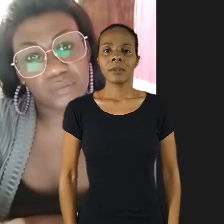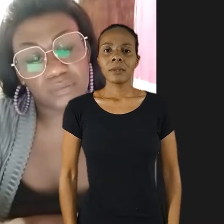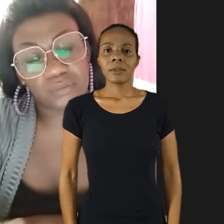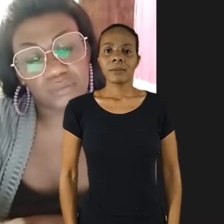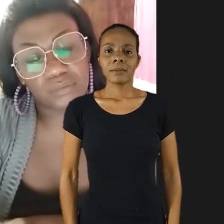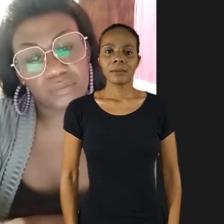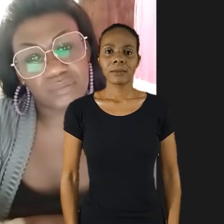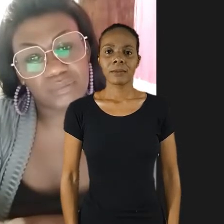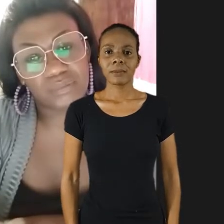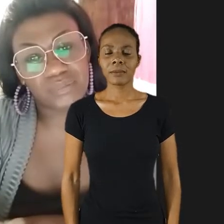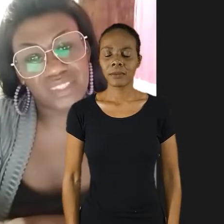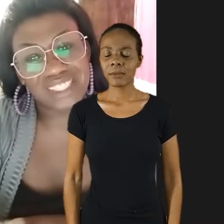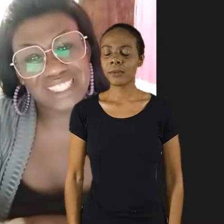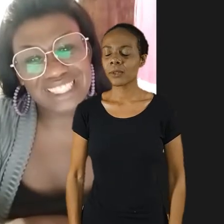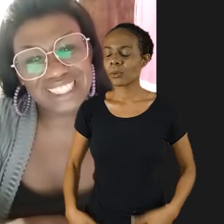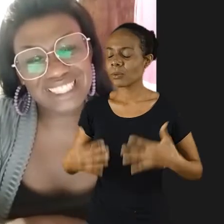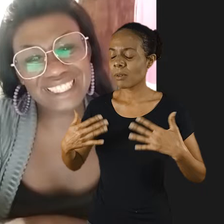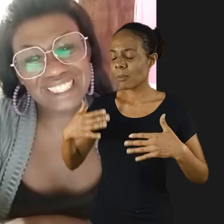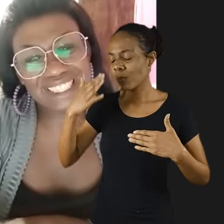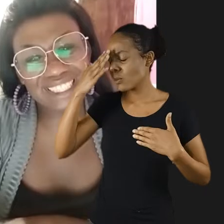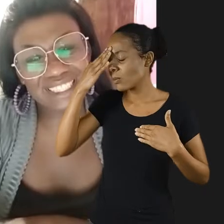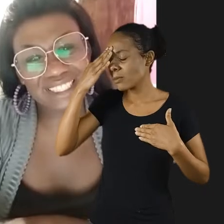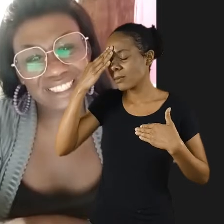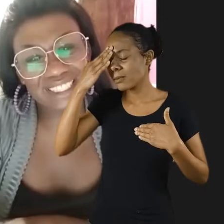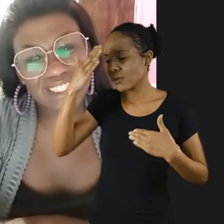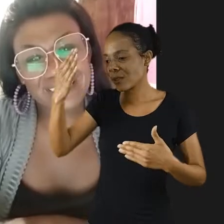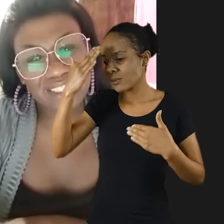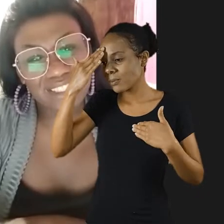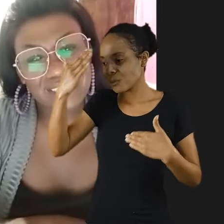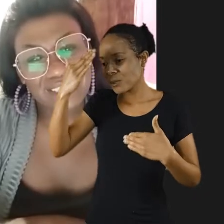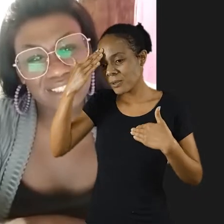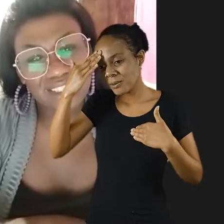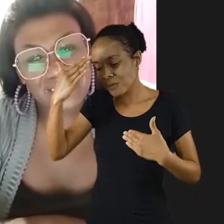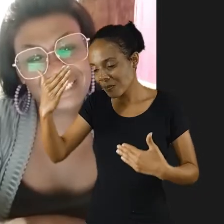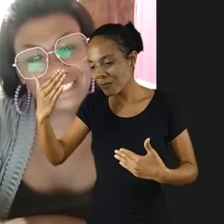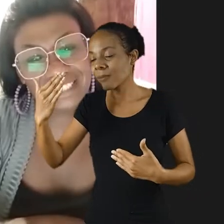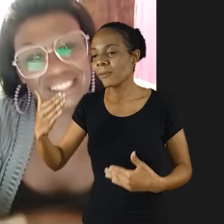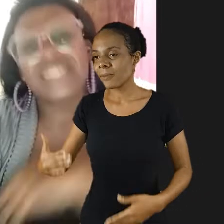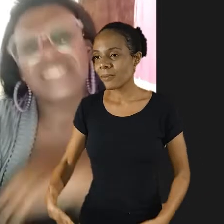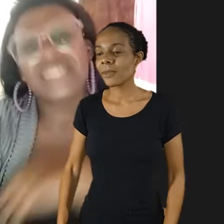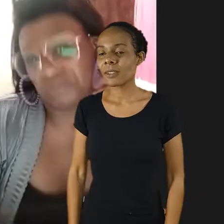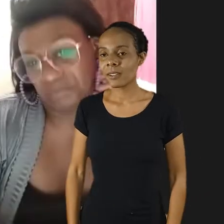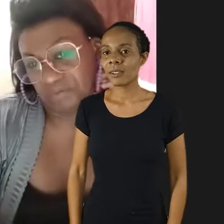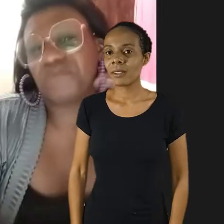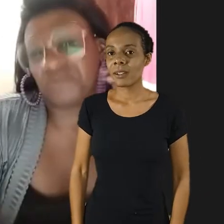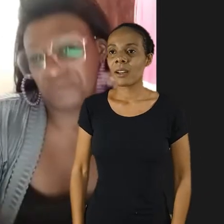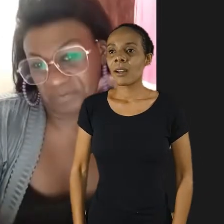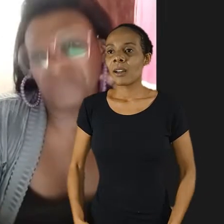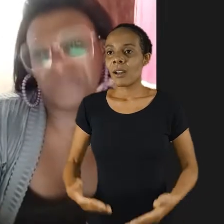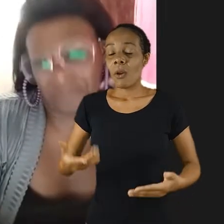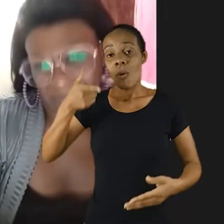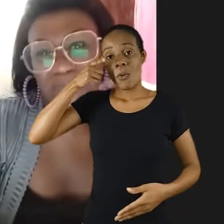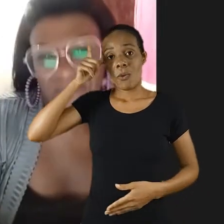Gente, muito obrigado, tá? Isso aí, então aqui com a cabeça desde ontem, hoje